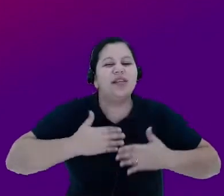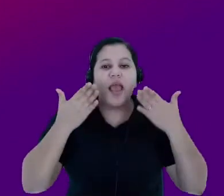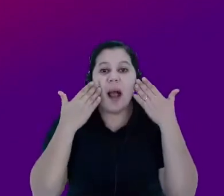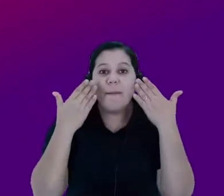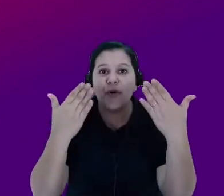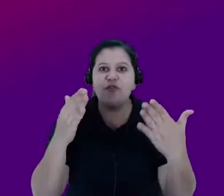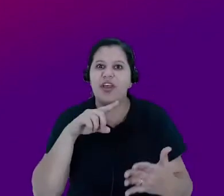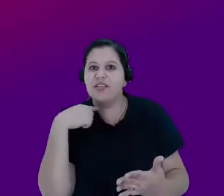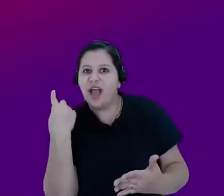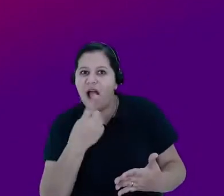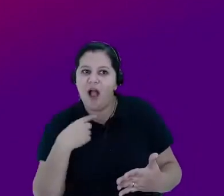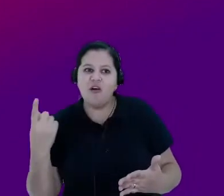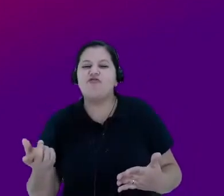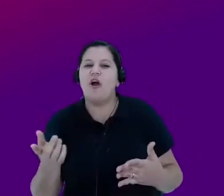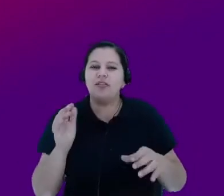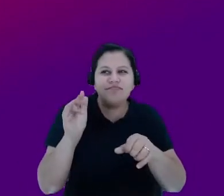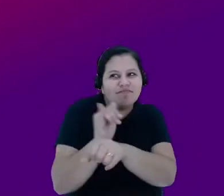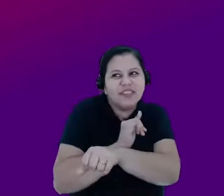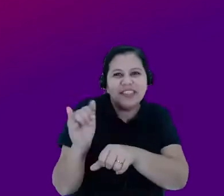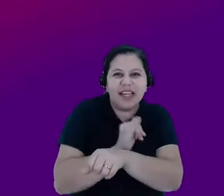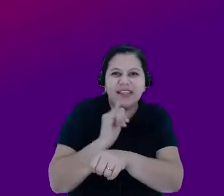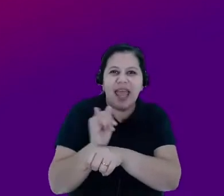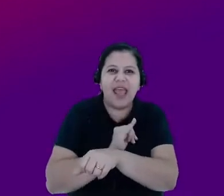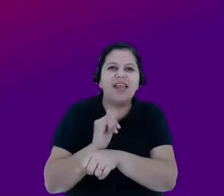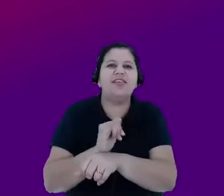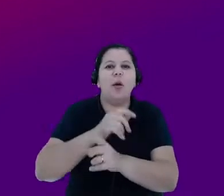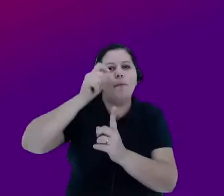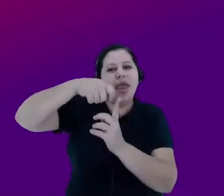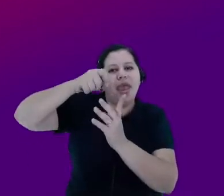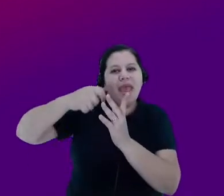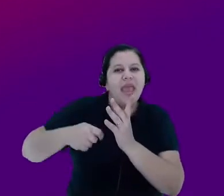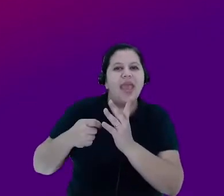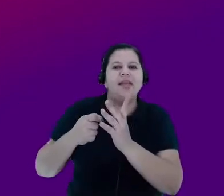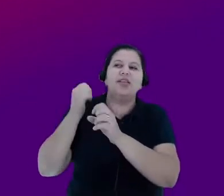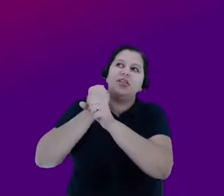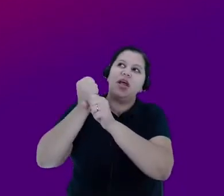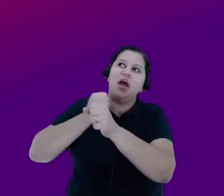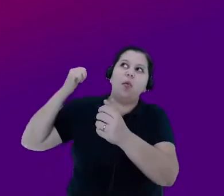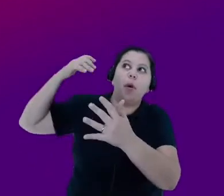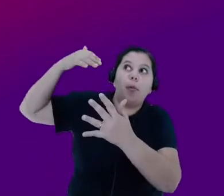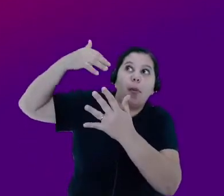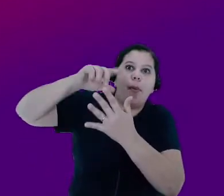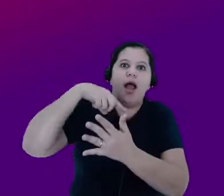gente tem mapeado nos últimos meses, anos, né, sobre o mercado.